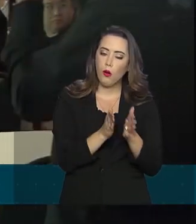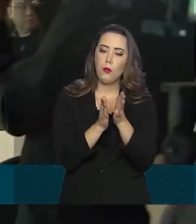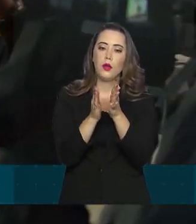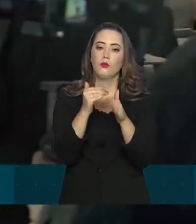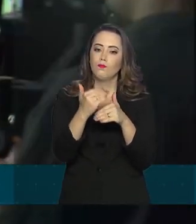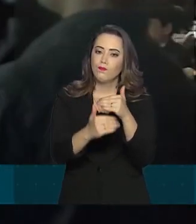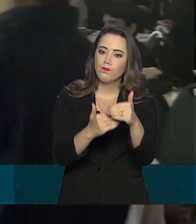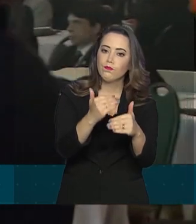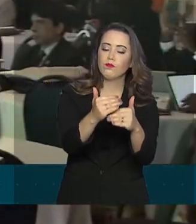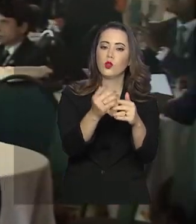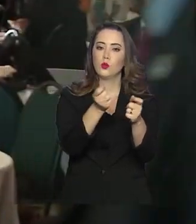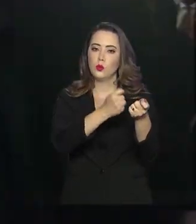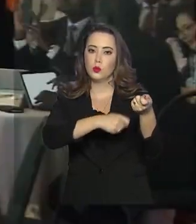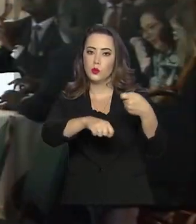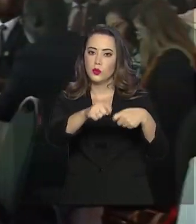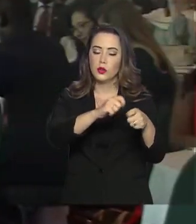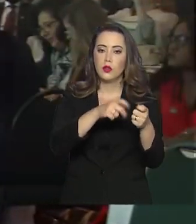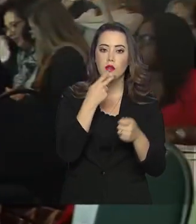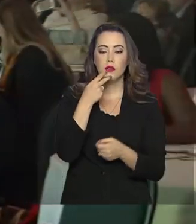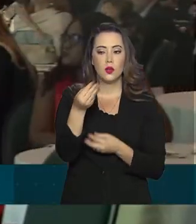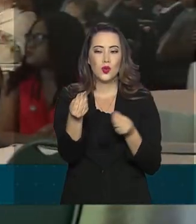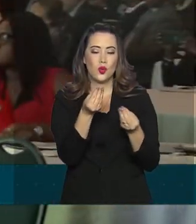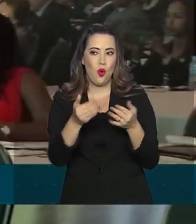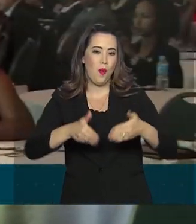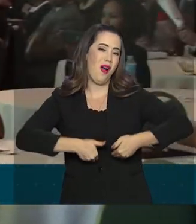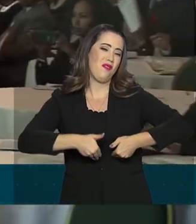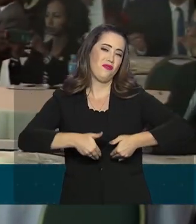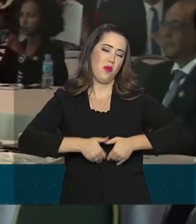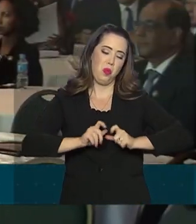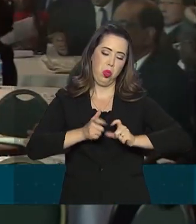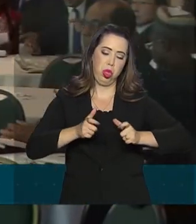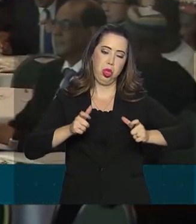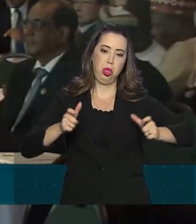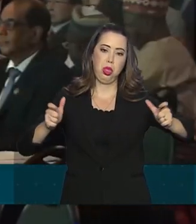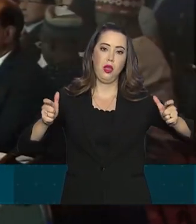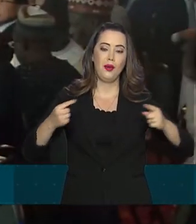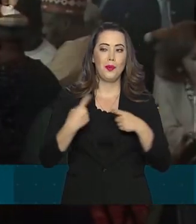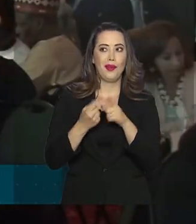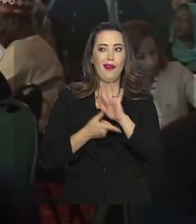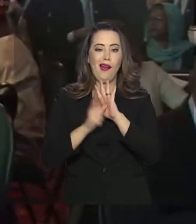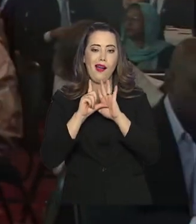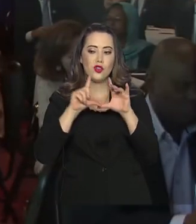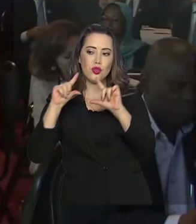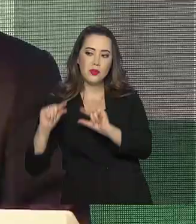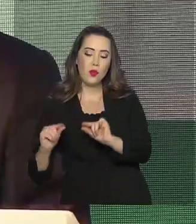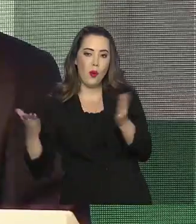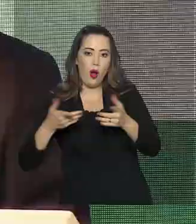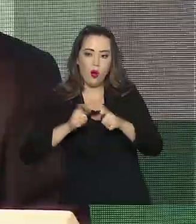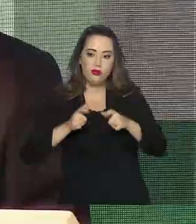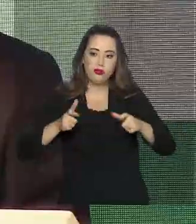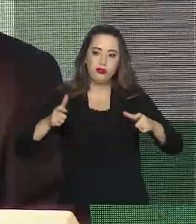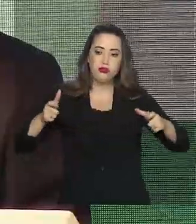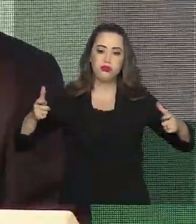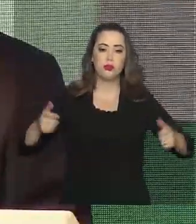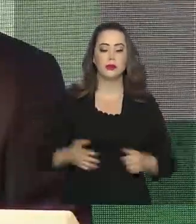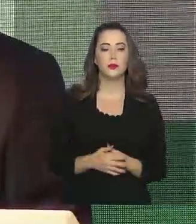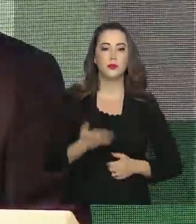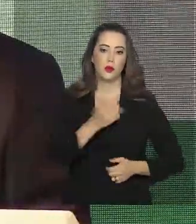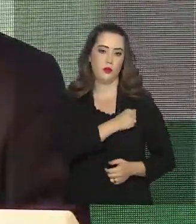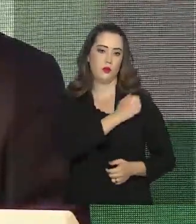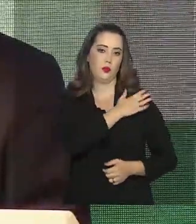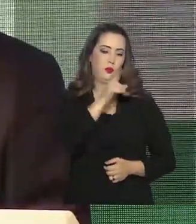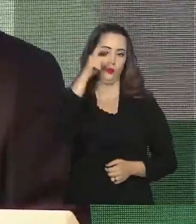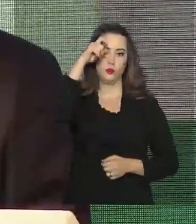participantes debateram a ascensão da fome no mundo depois de um período de declínio prolongado durante o evento o vice presidente